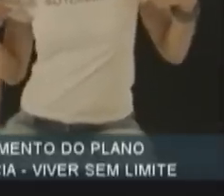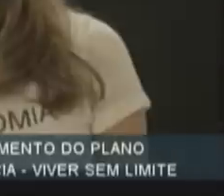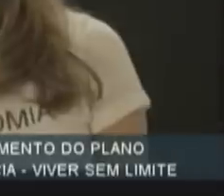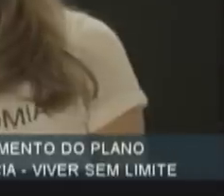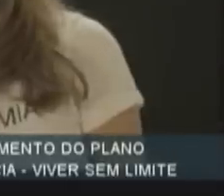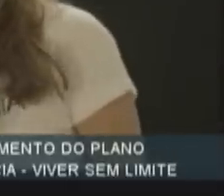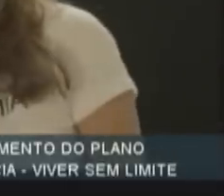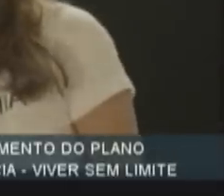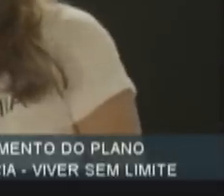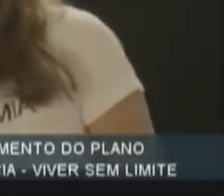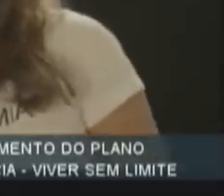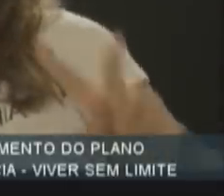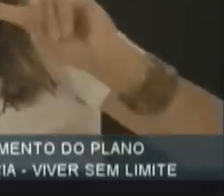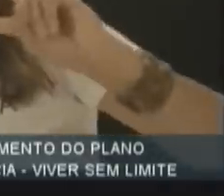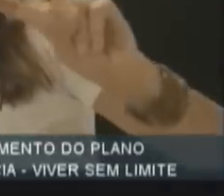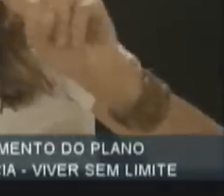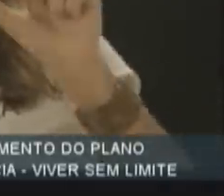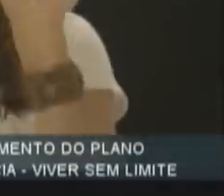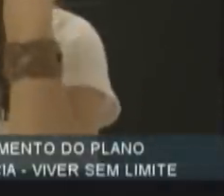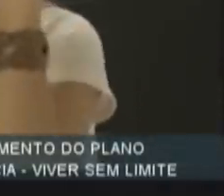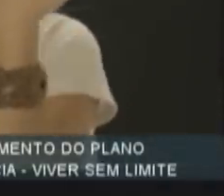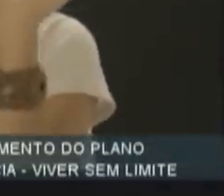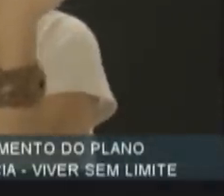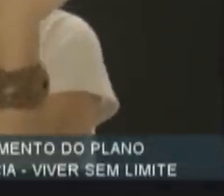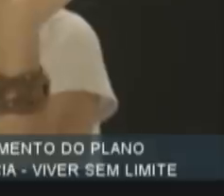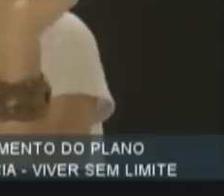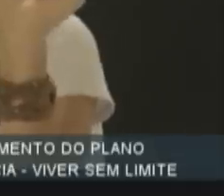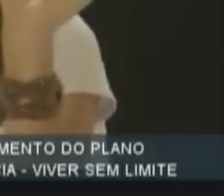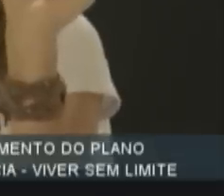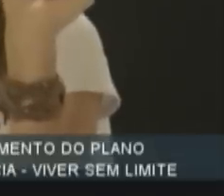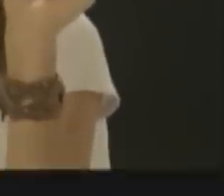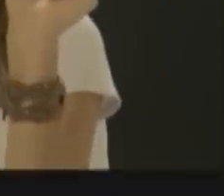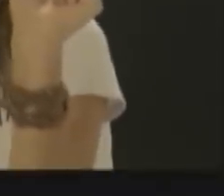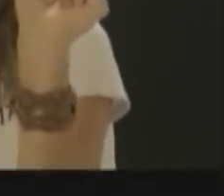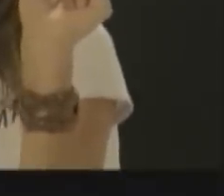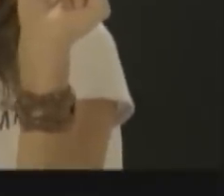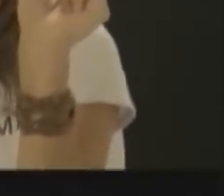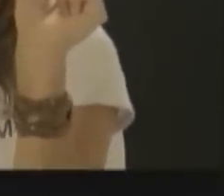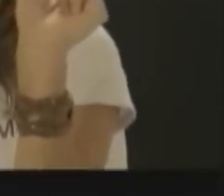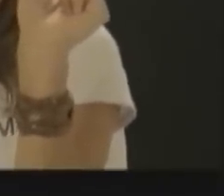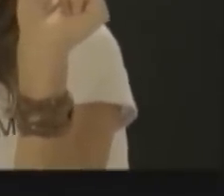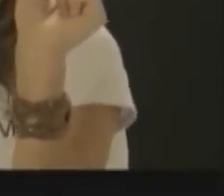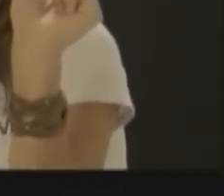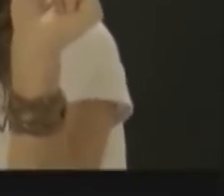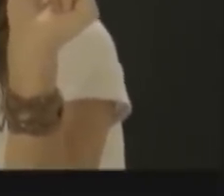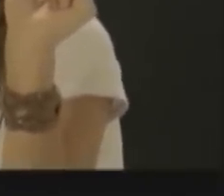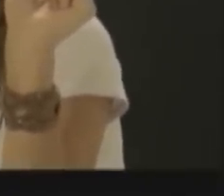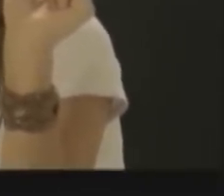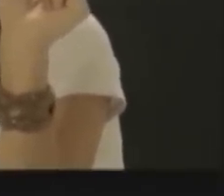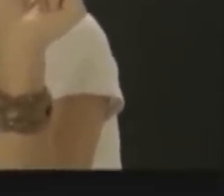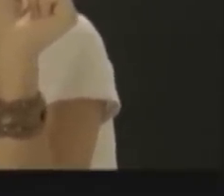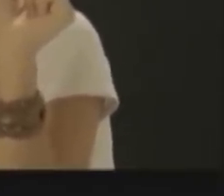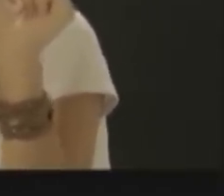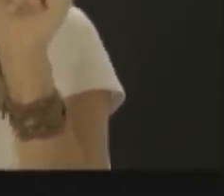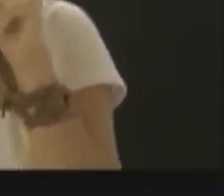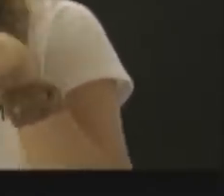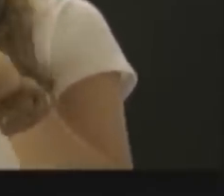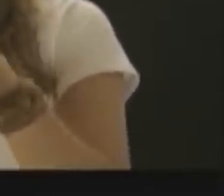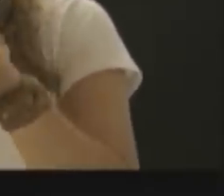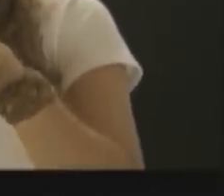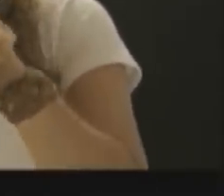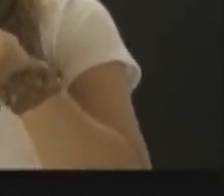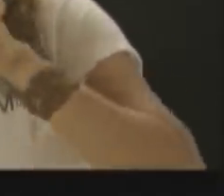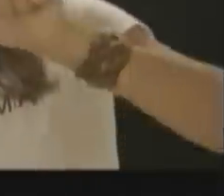camiseta. A seguir, voz de intérprete. Você já percebeu que a palavra-chave aqui é